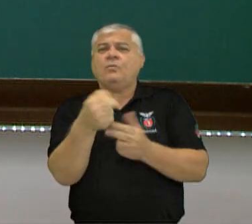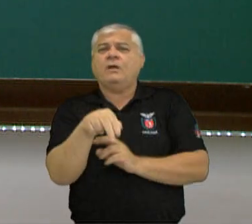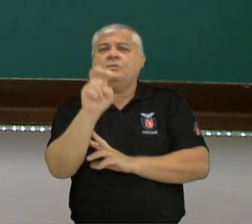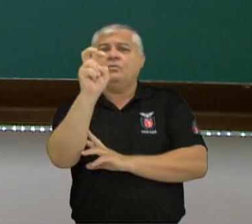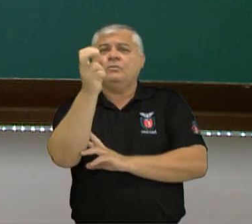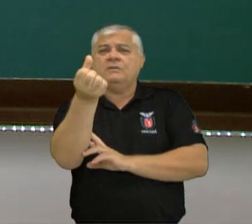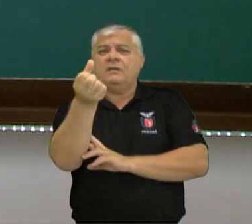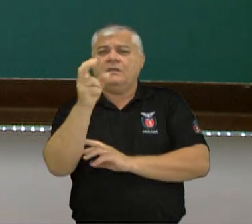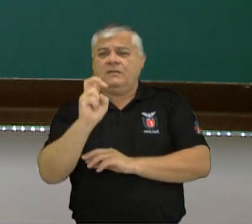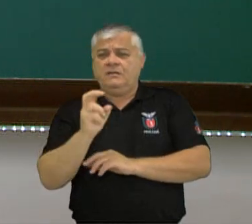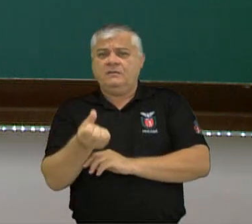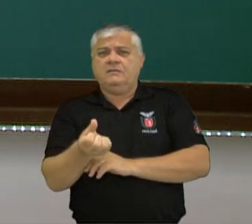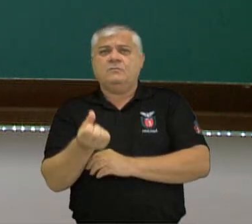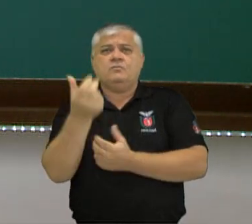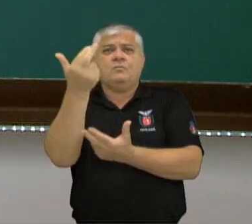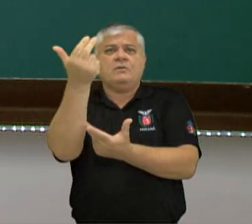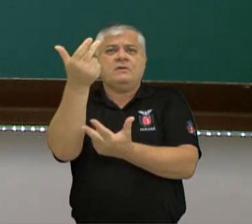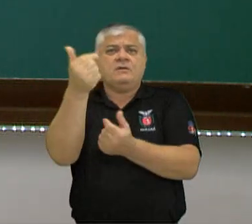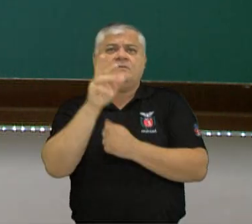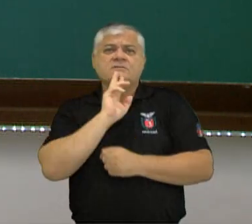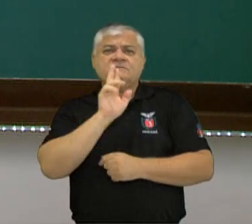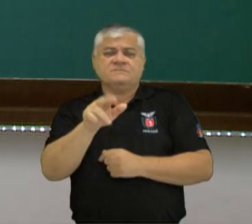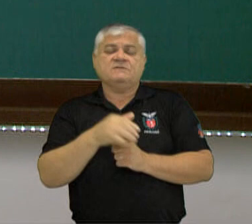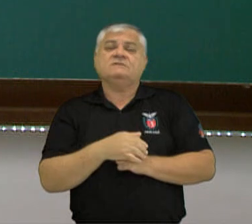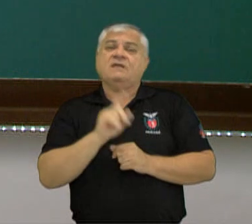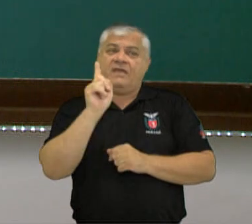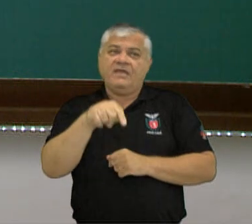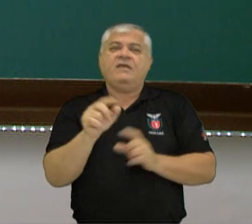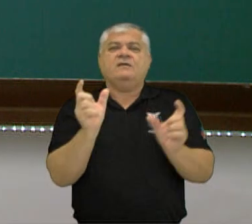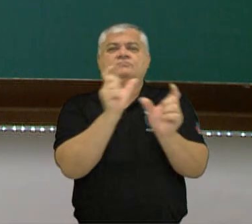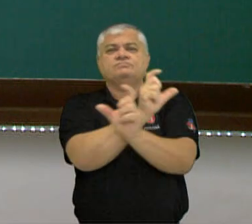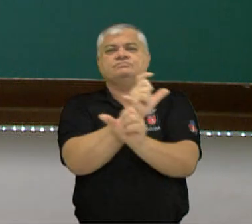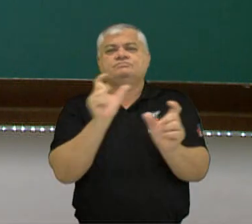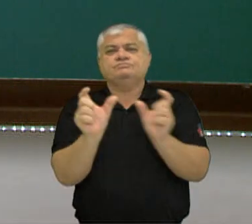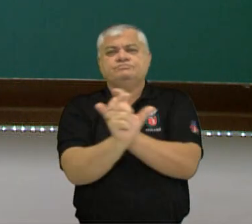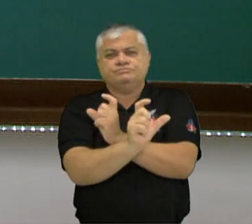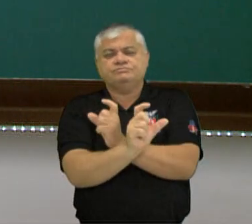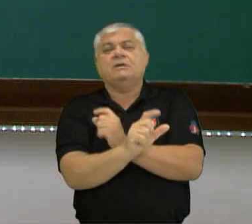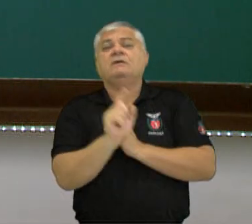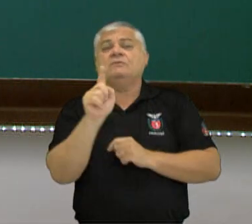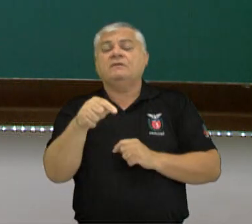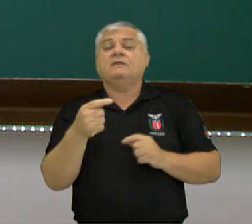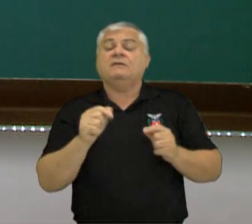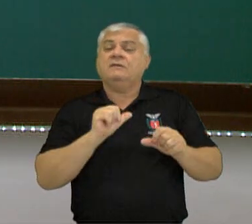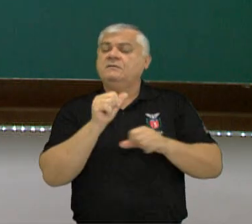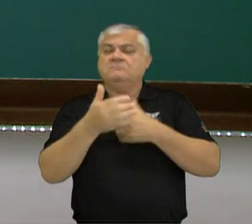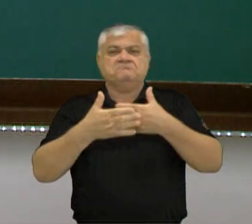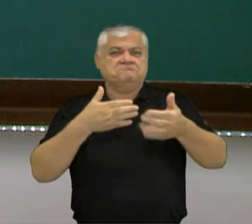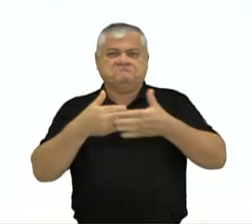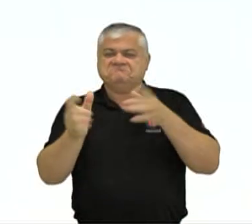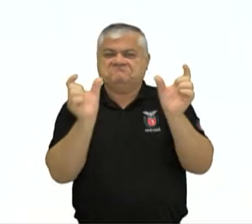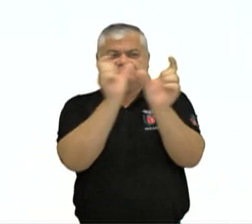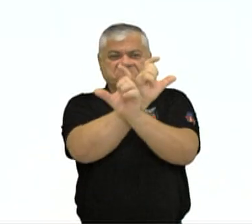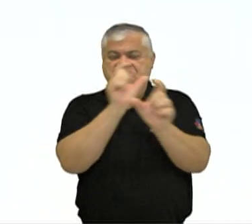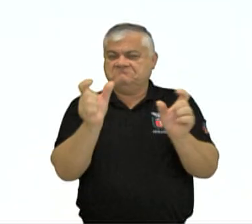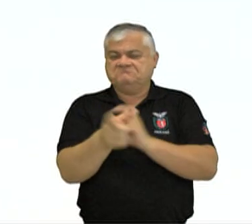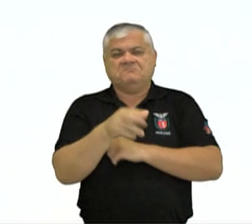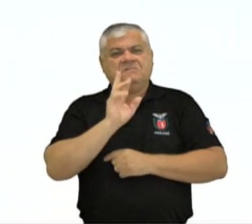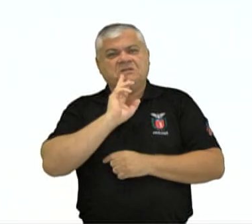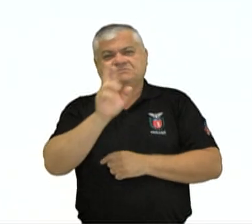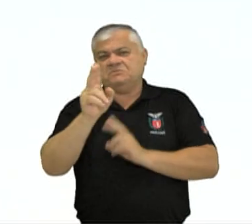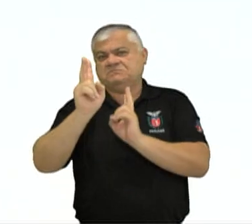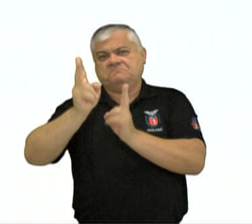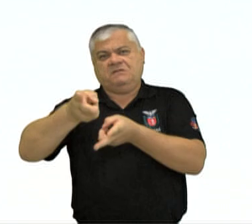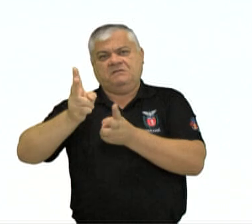operações são as mesmas. Então, essa é a propriedade comutativa, que ela diz que a ordem dos fatores não altera o produto.